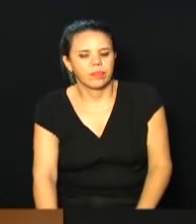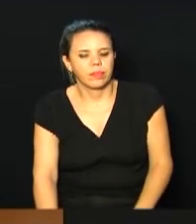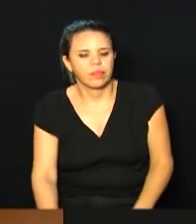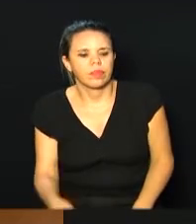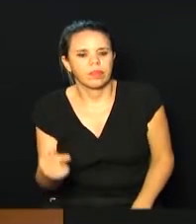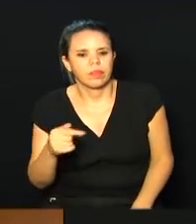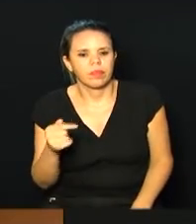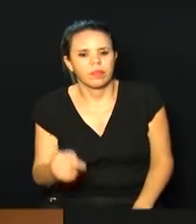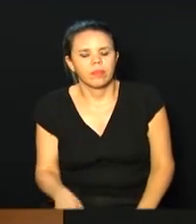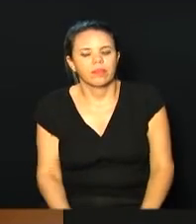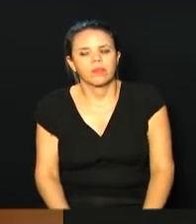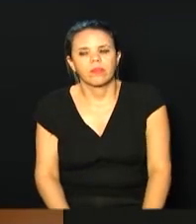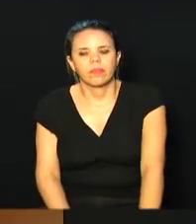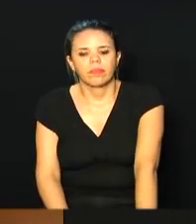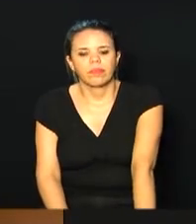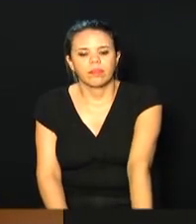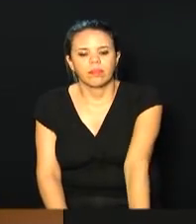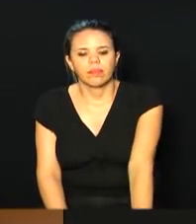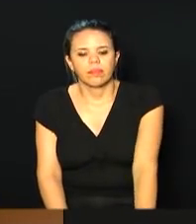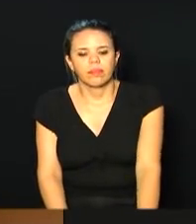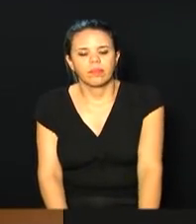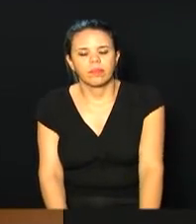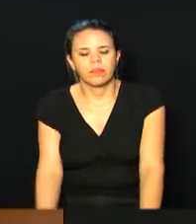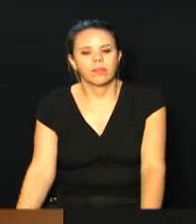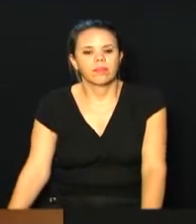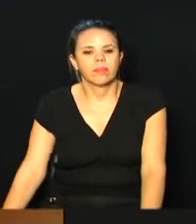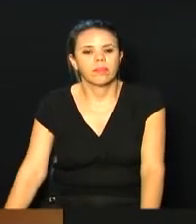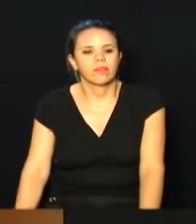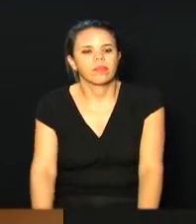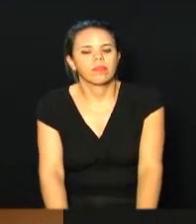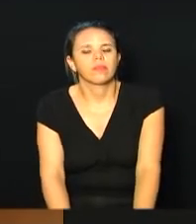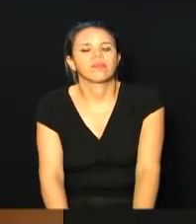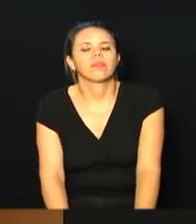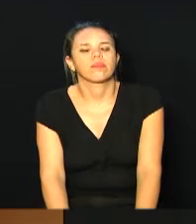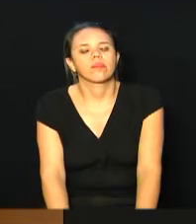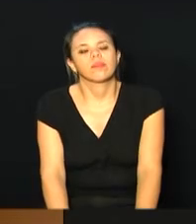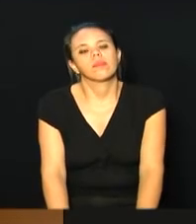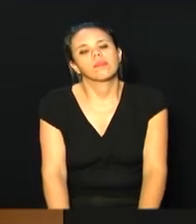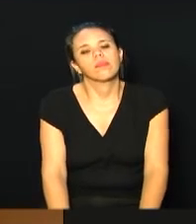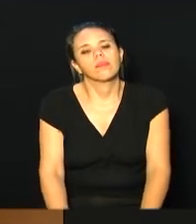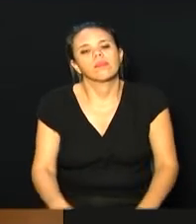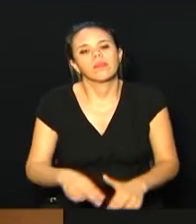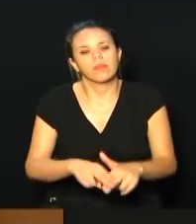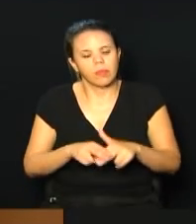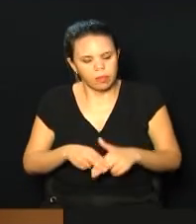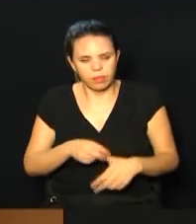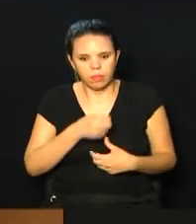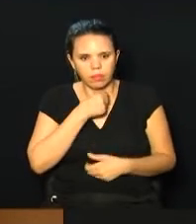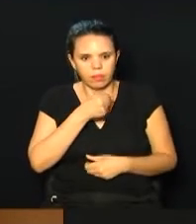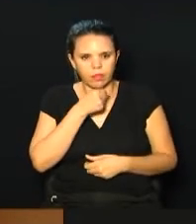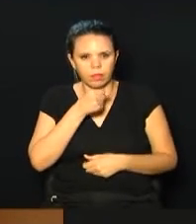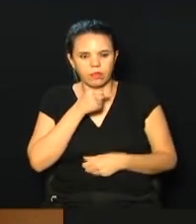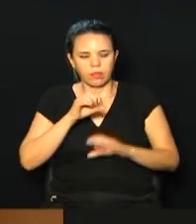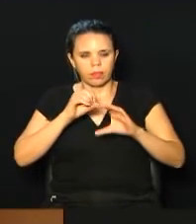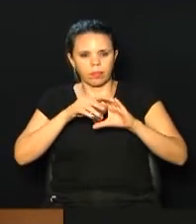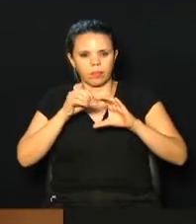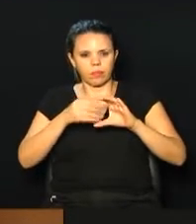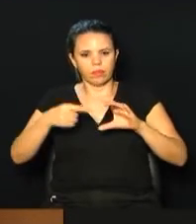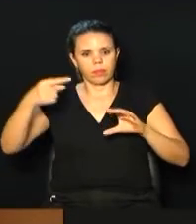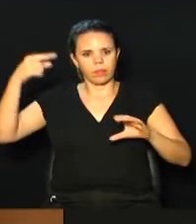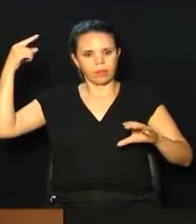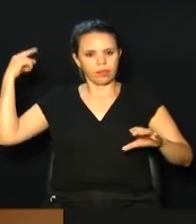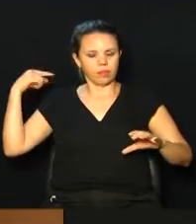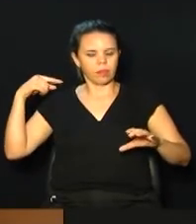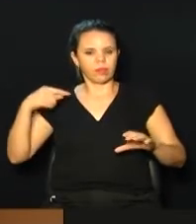aqui, até porque foi um motivo de uma reportagem na IPTV,